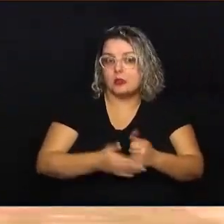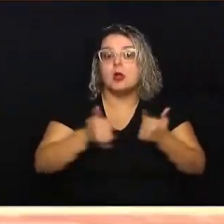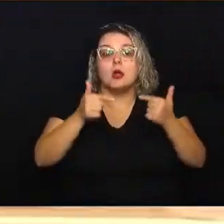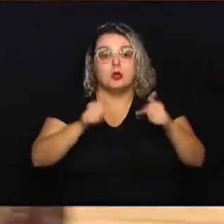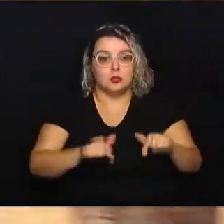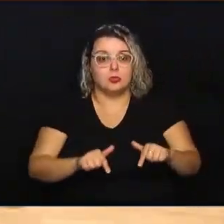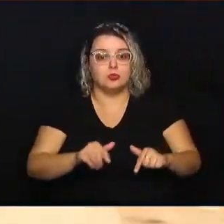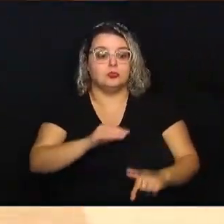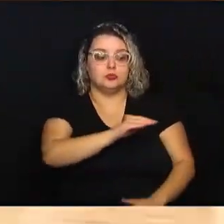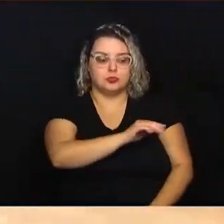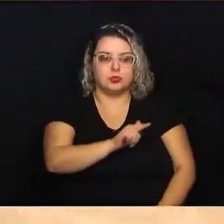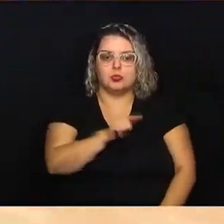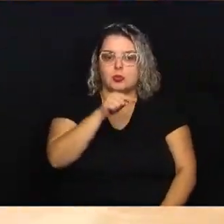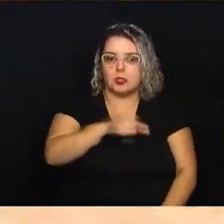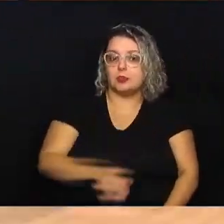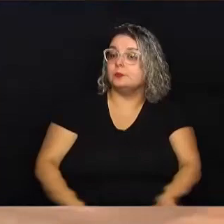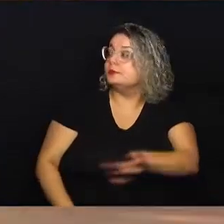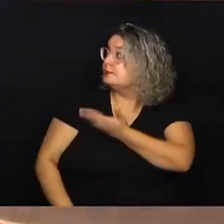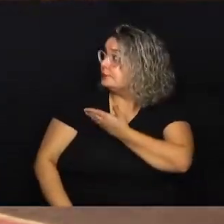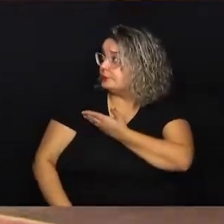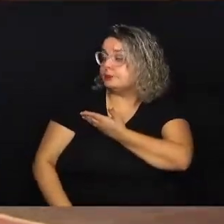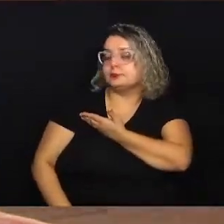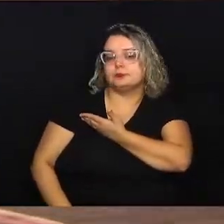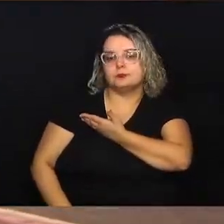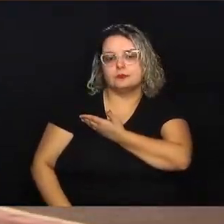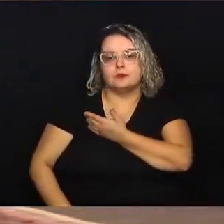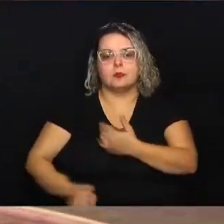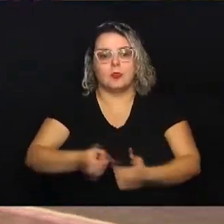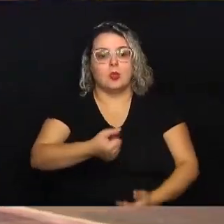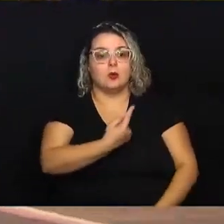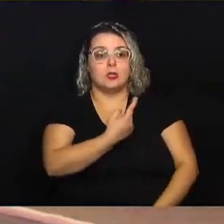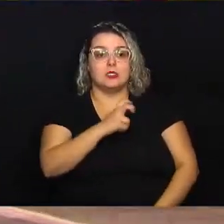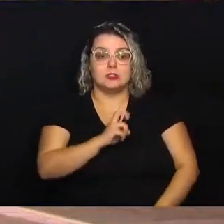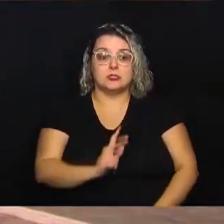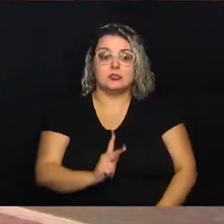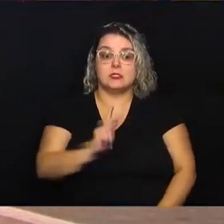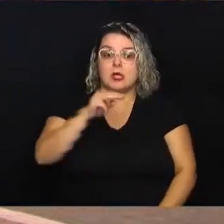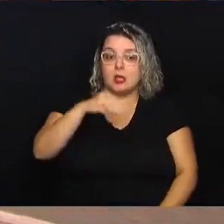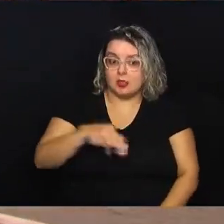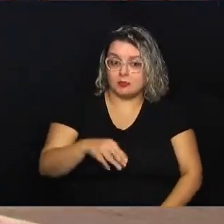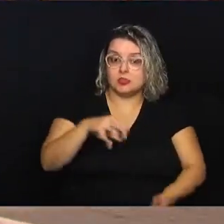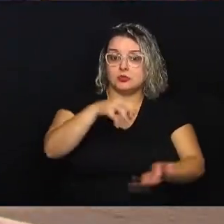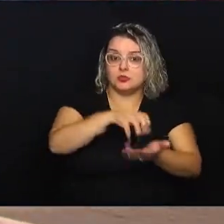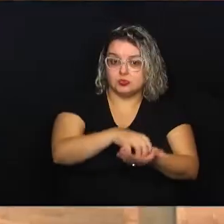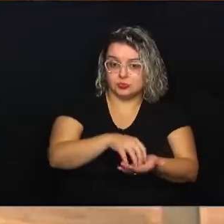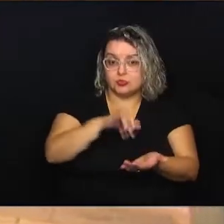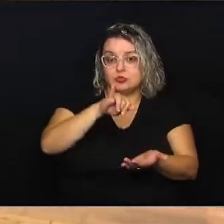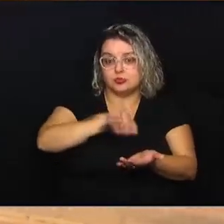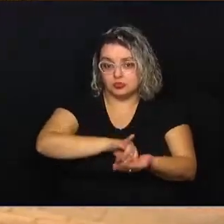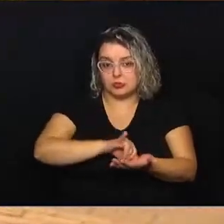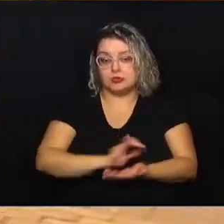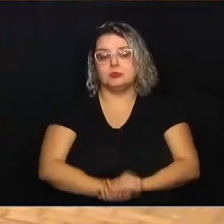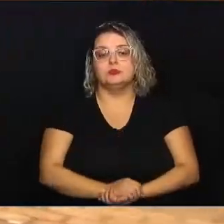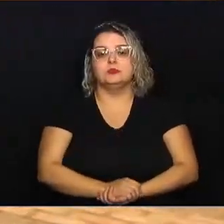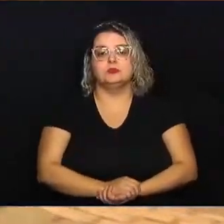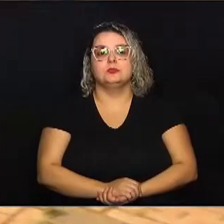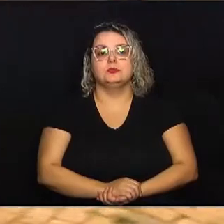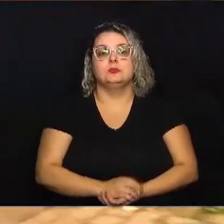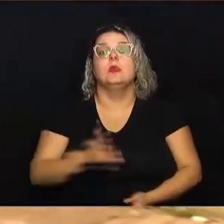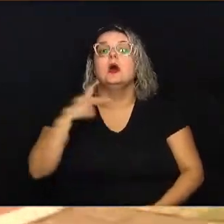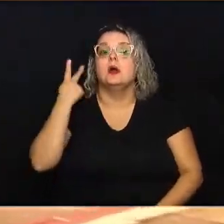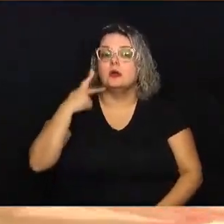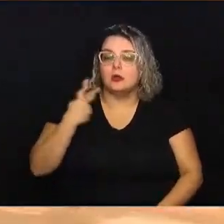no distrito do Campo Grande, que fica a quase 15 quilômetros do centro de Campinas. Para o parlamentar,